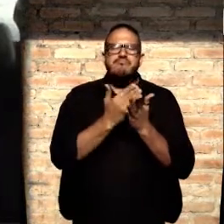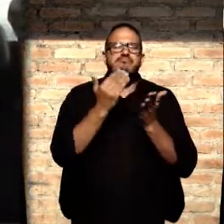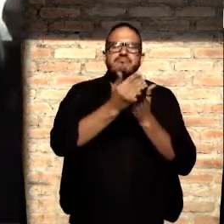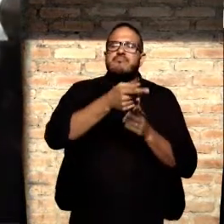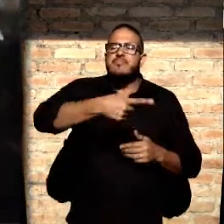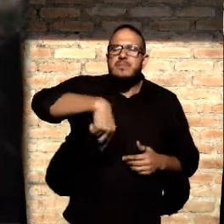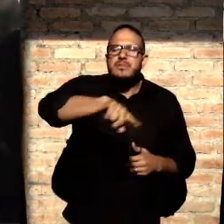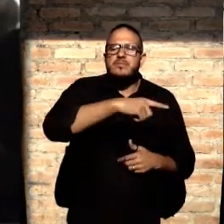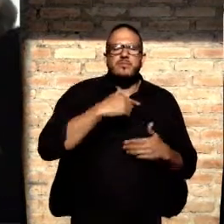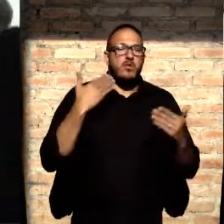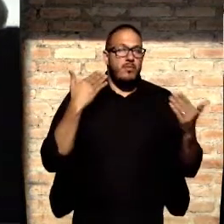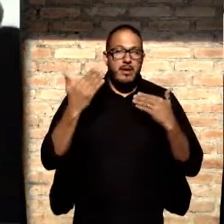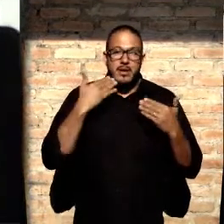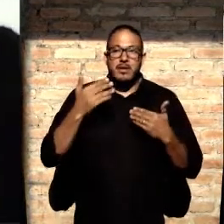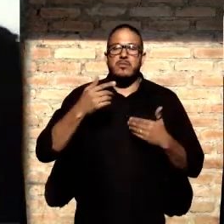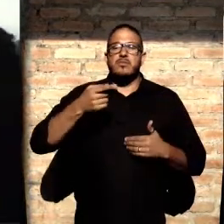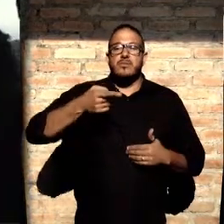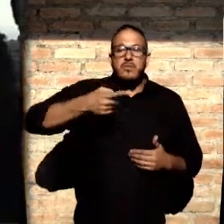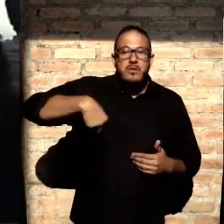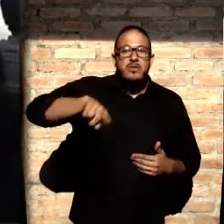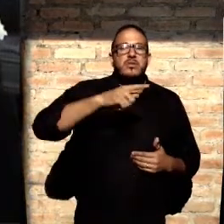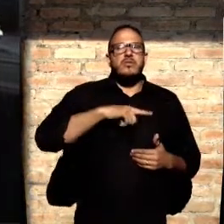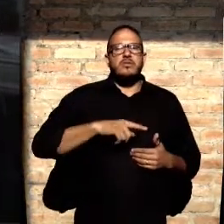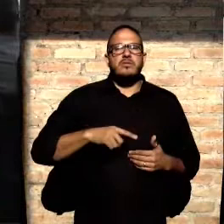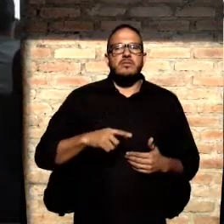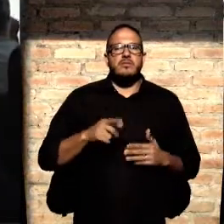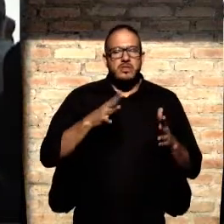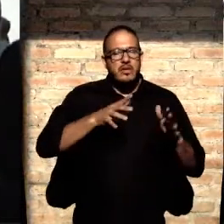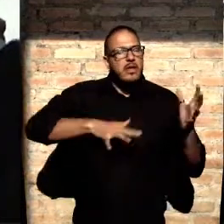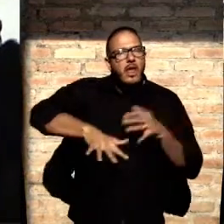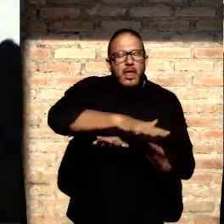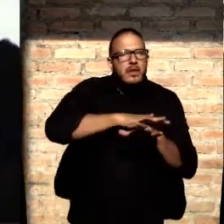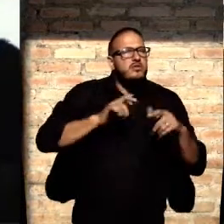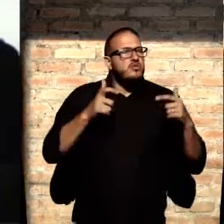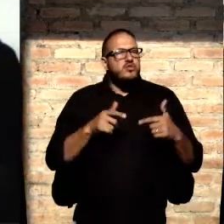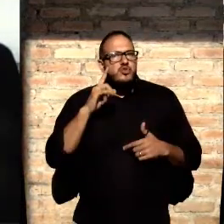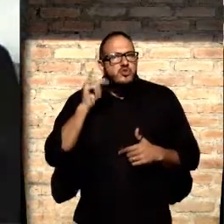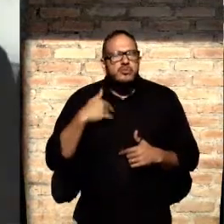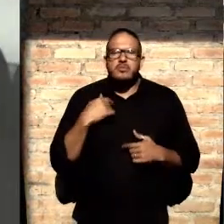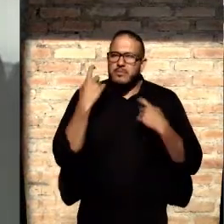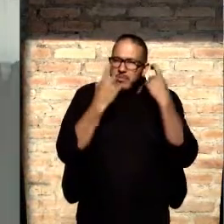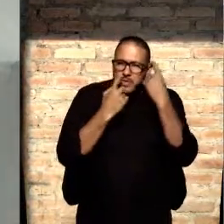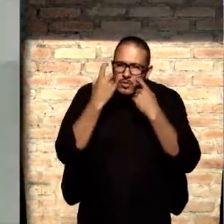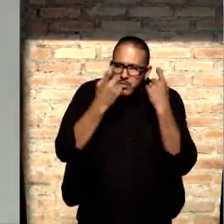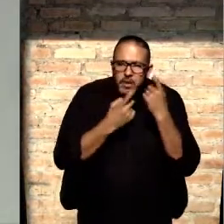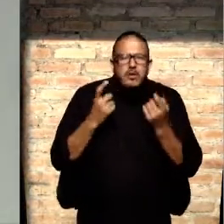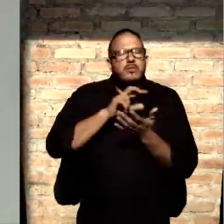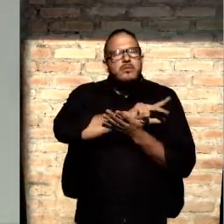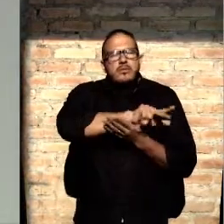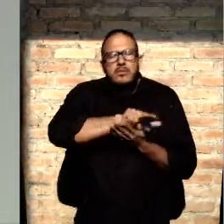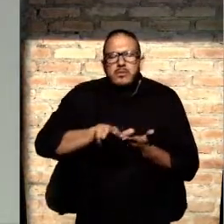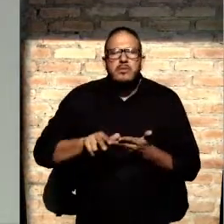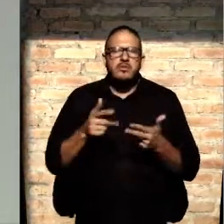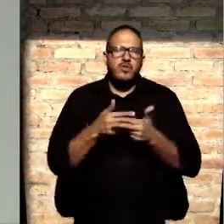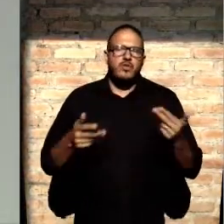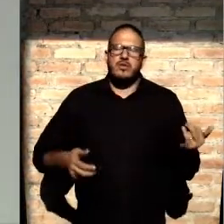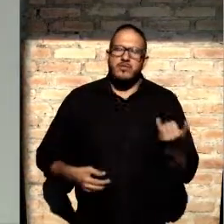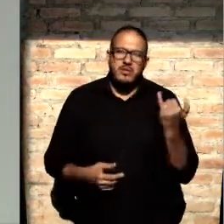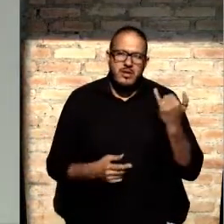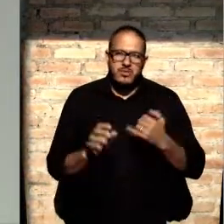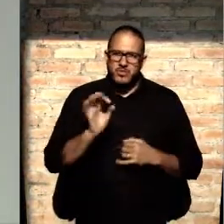a nós que já estamos no cyclone dos dias preocupados com tanta coisa sem importância